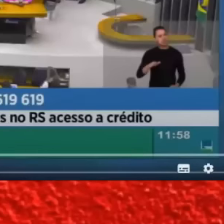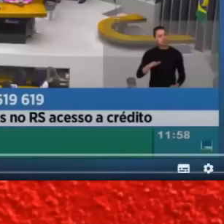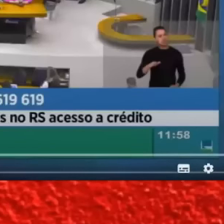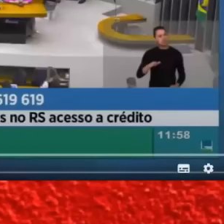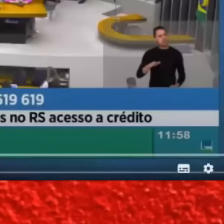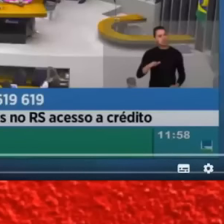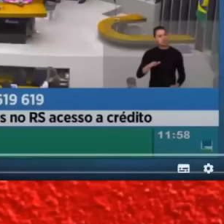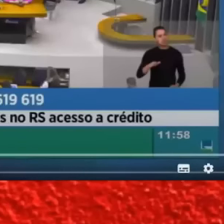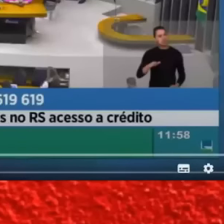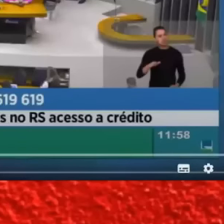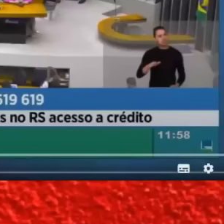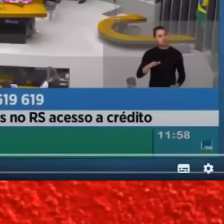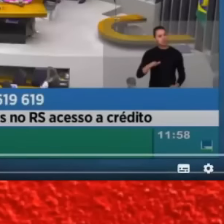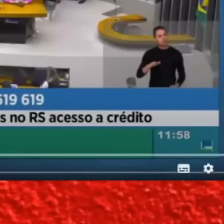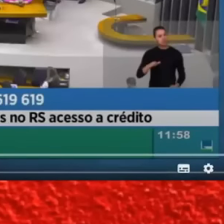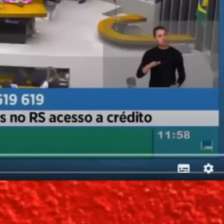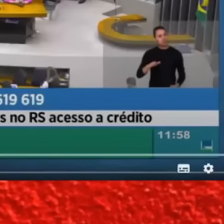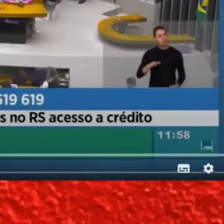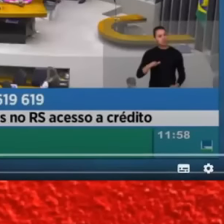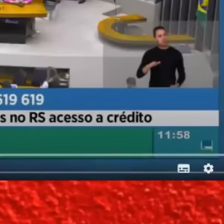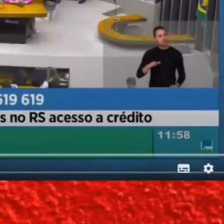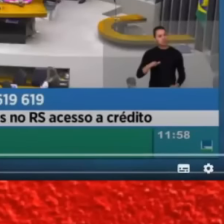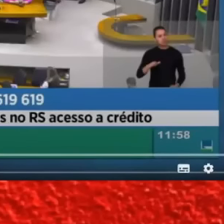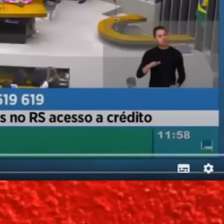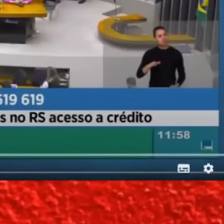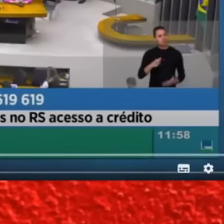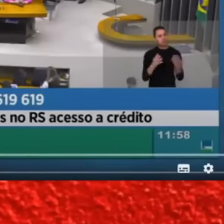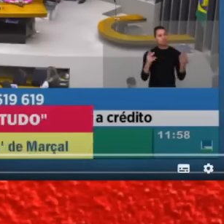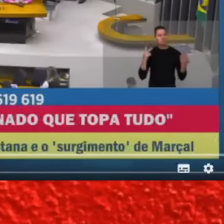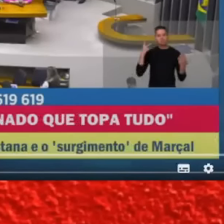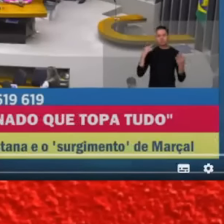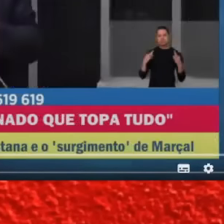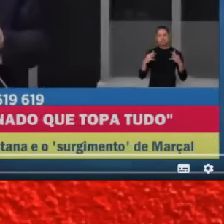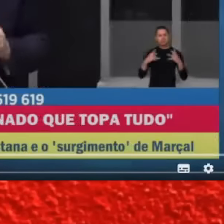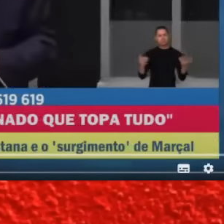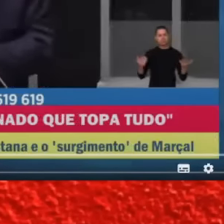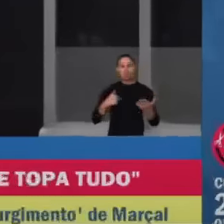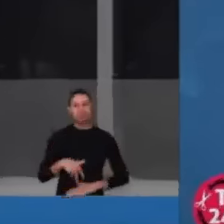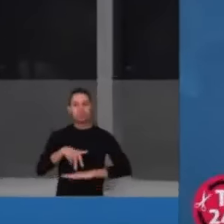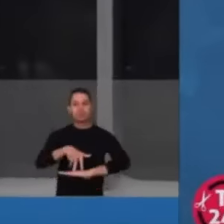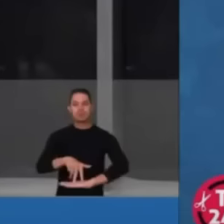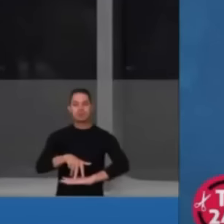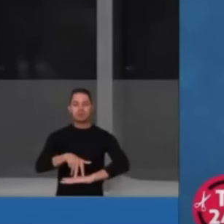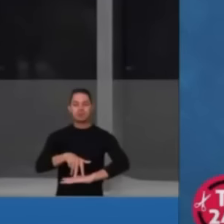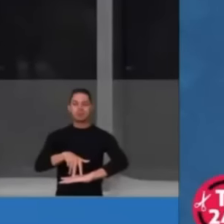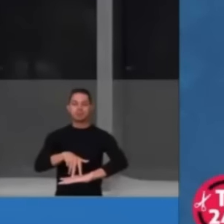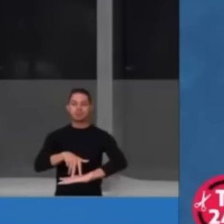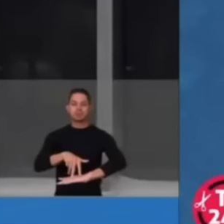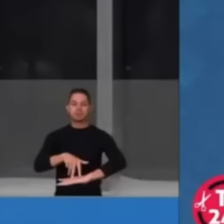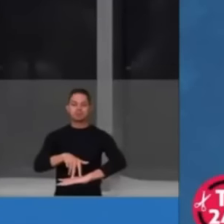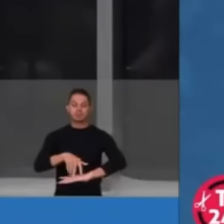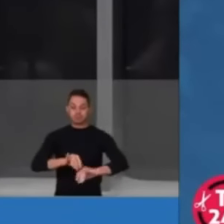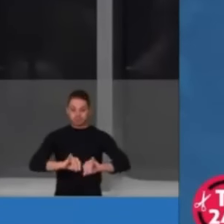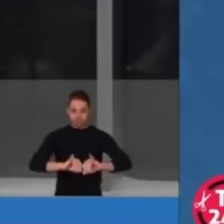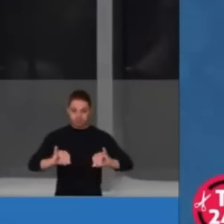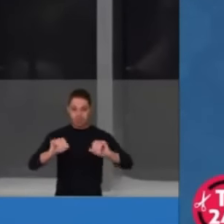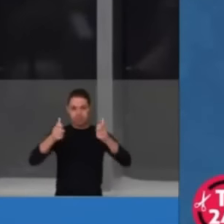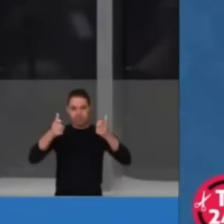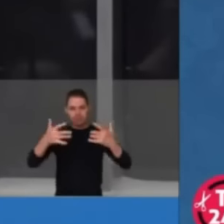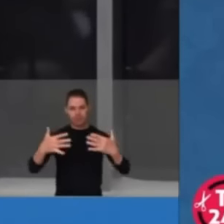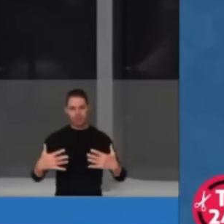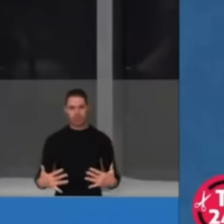ver pessoas do Brasil inteira nos assistindo aí a suma Tribuna nesse momento para fazer uma consideração